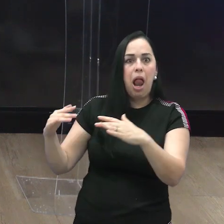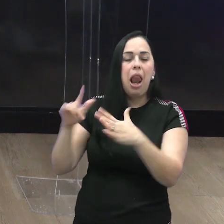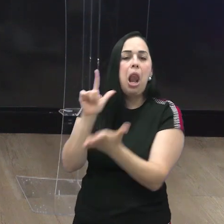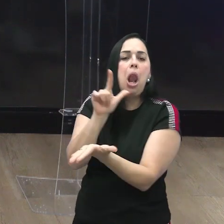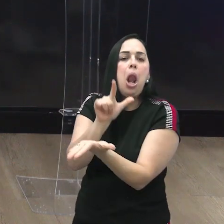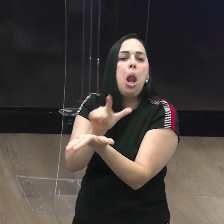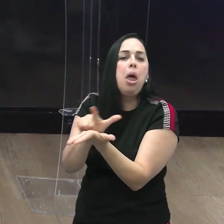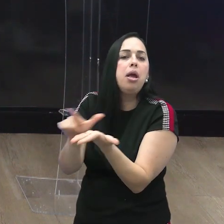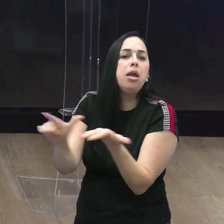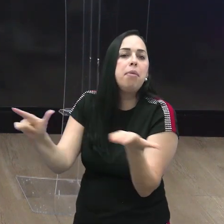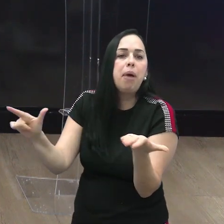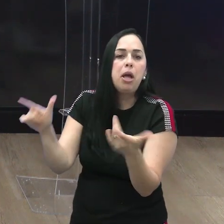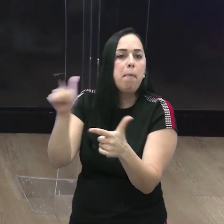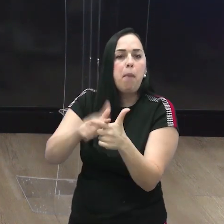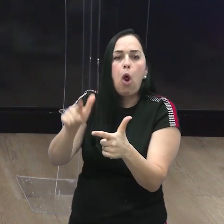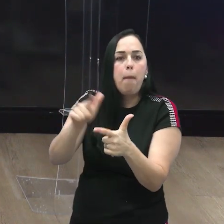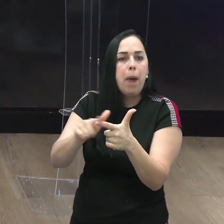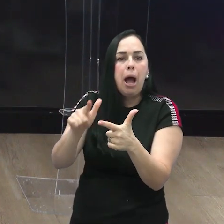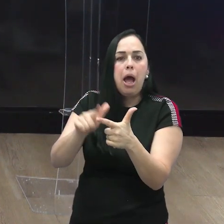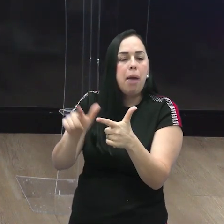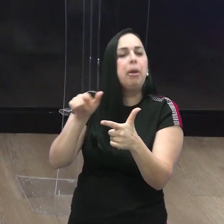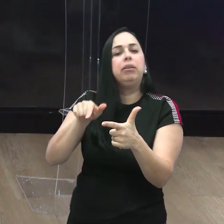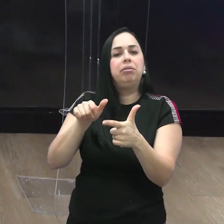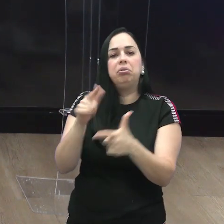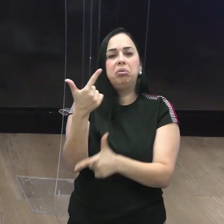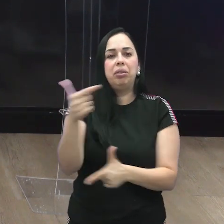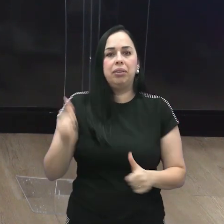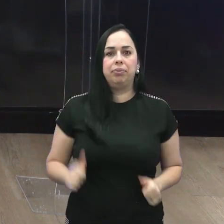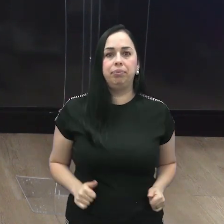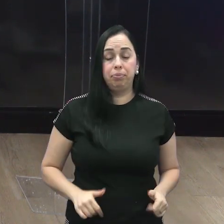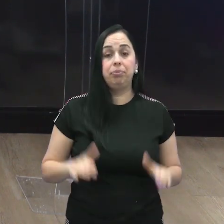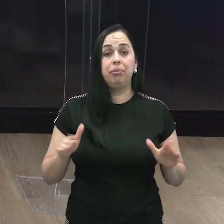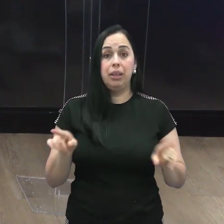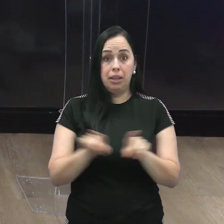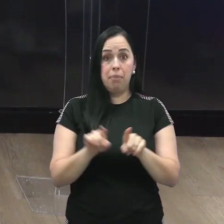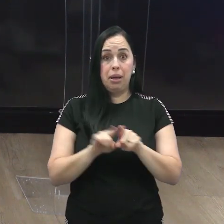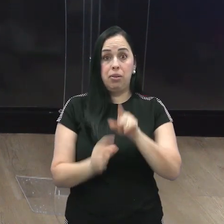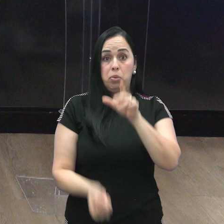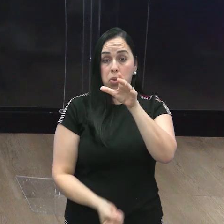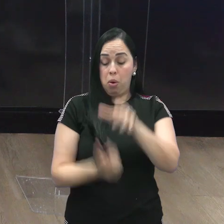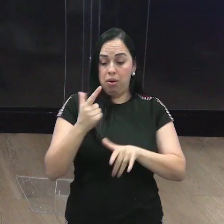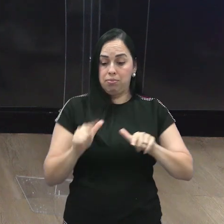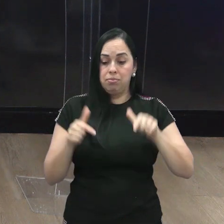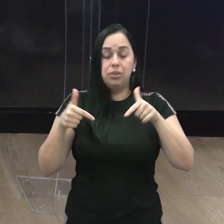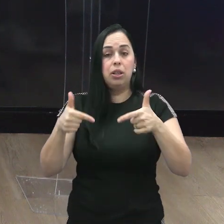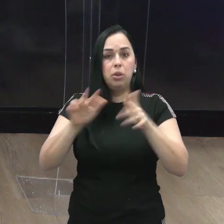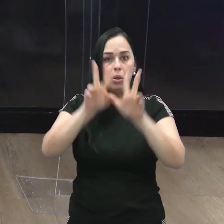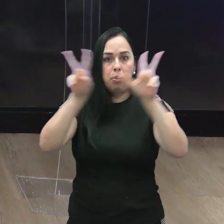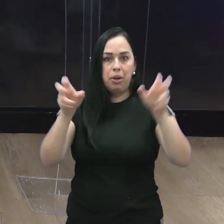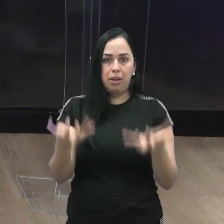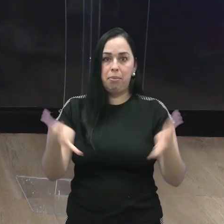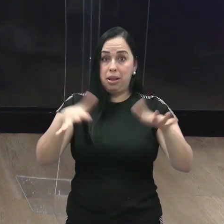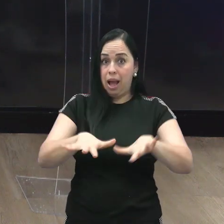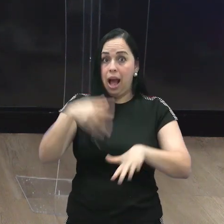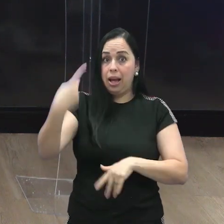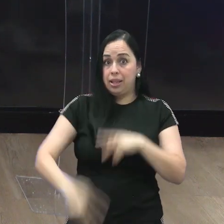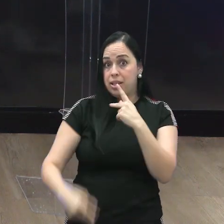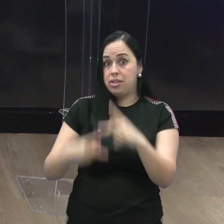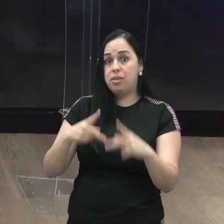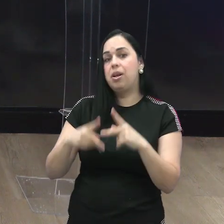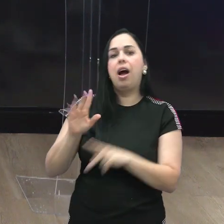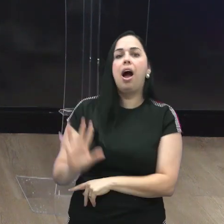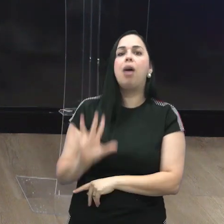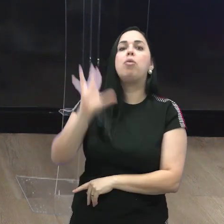e longe aí de problemas de saúde pública, né? E com o objetivo de discutir políticas públicas de inclusão, São José